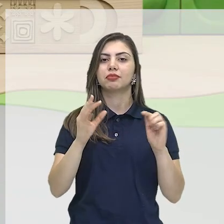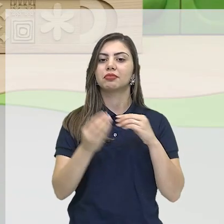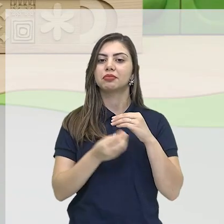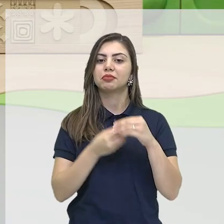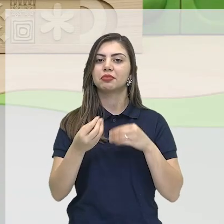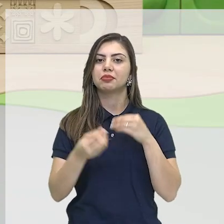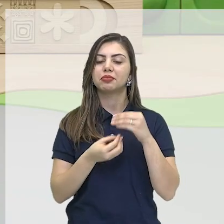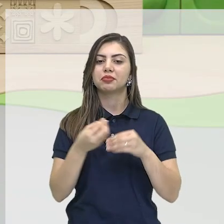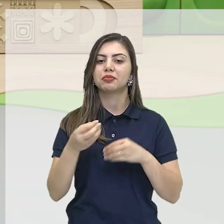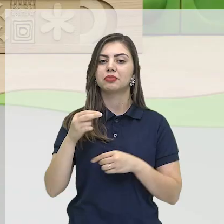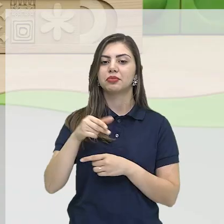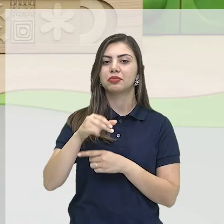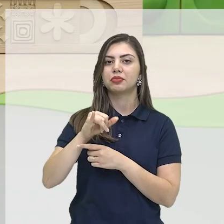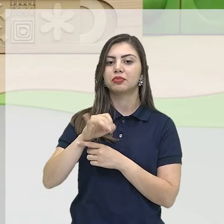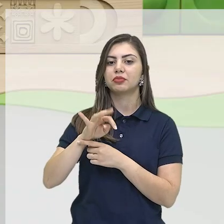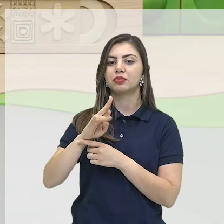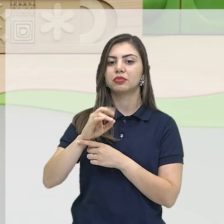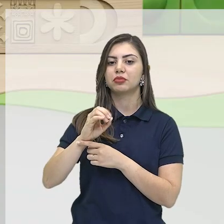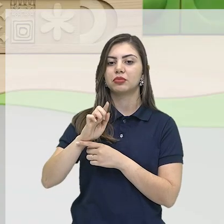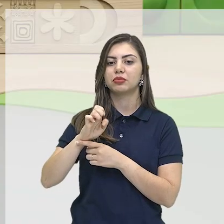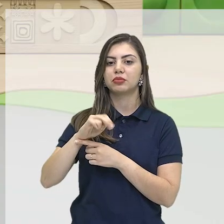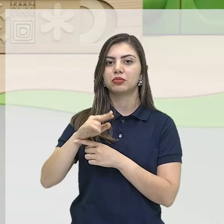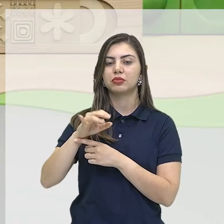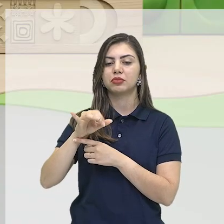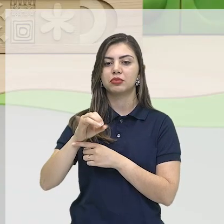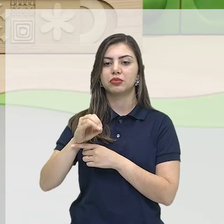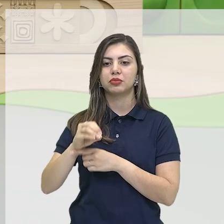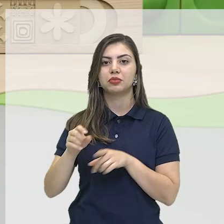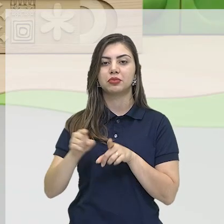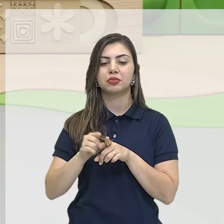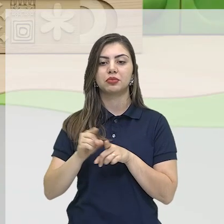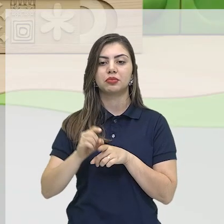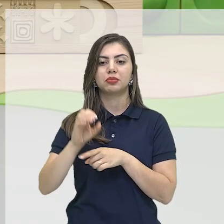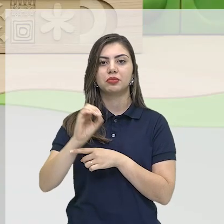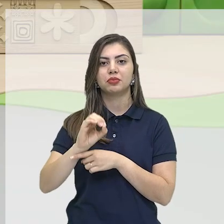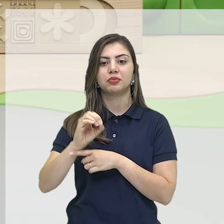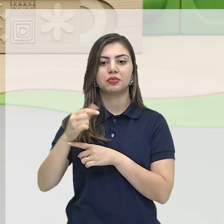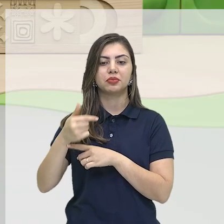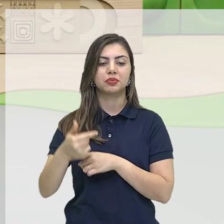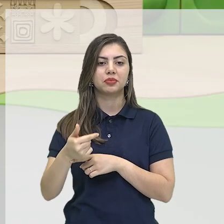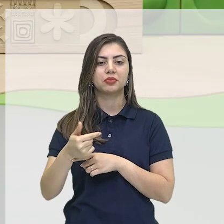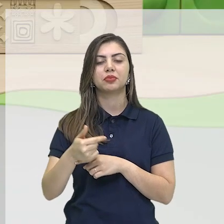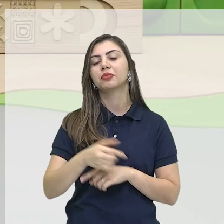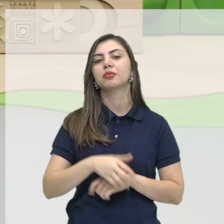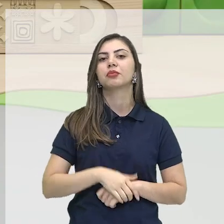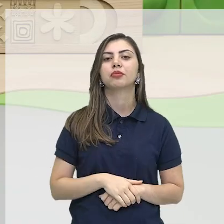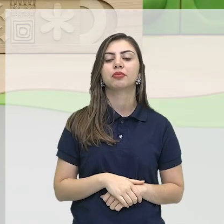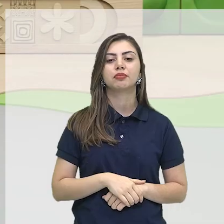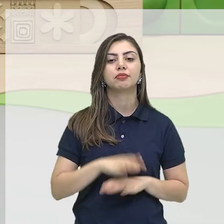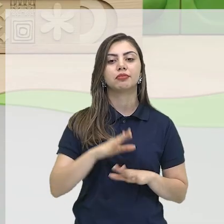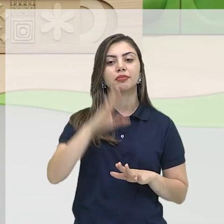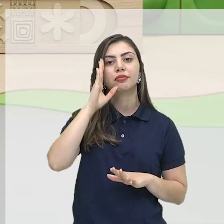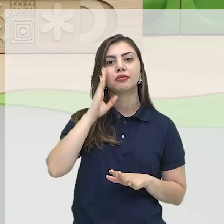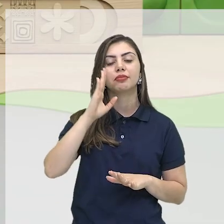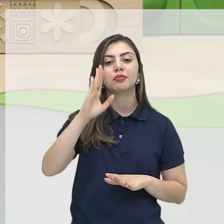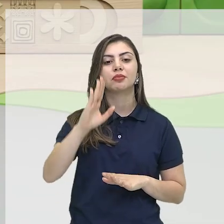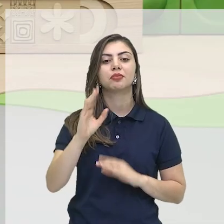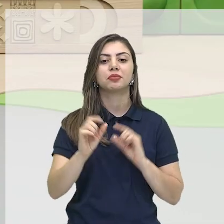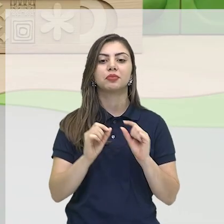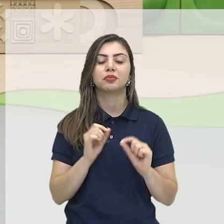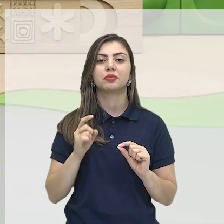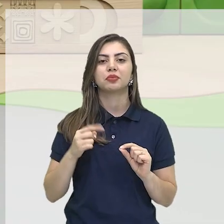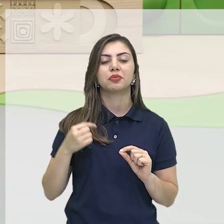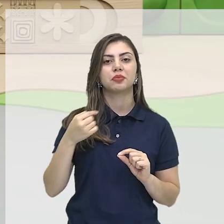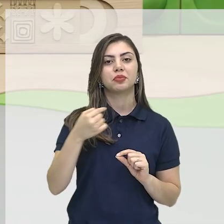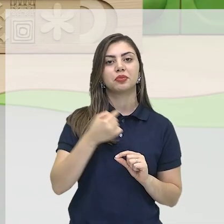com pequenas quantidades de outros gases. Lembrando aí que o principal que é aproveitado no nosso metabolismo é o gás